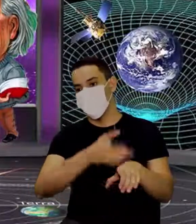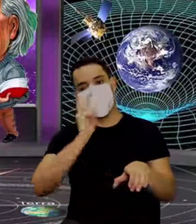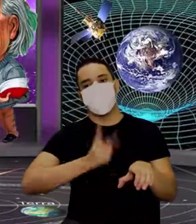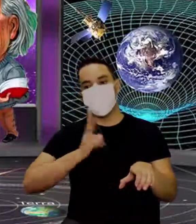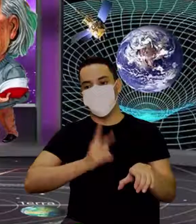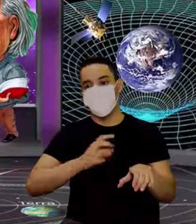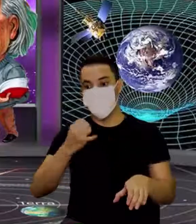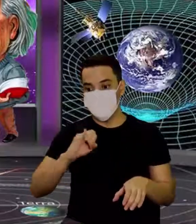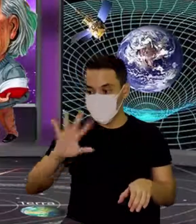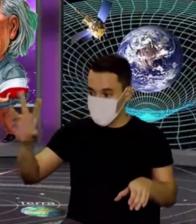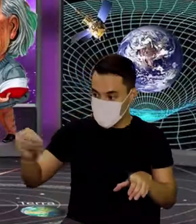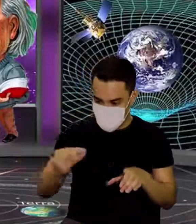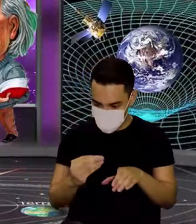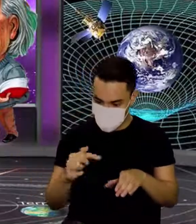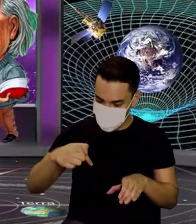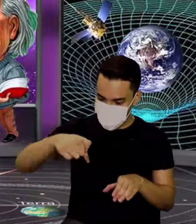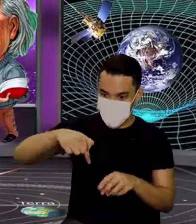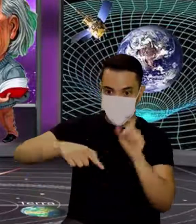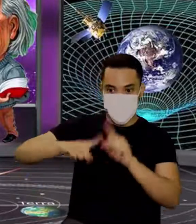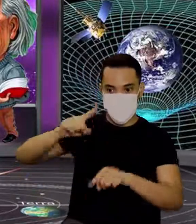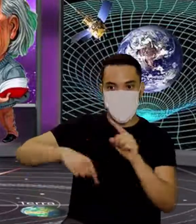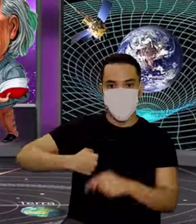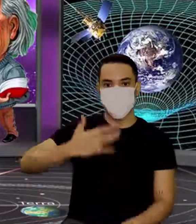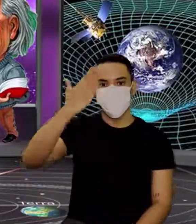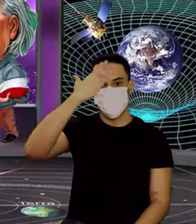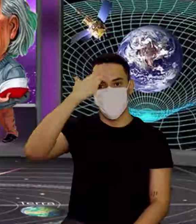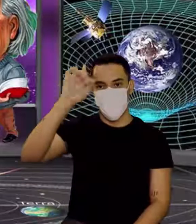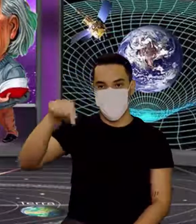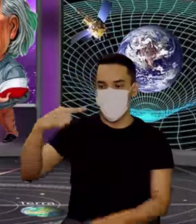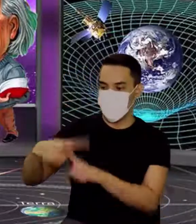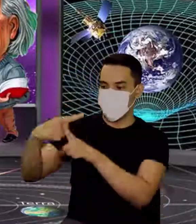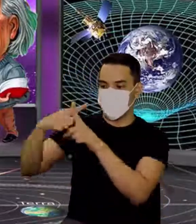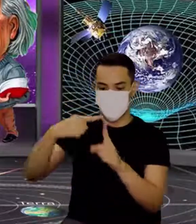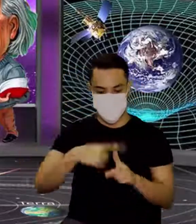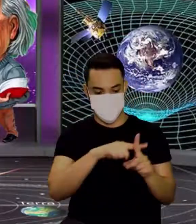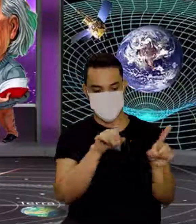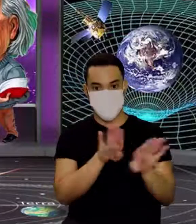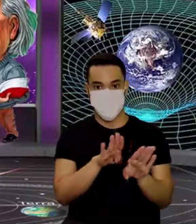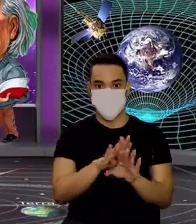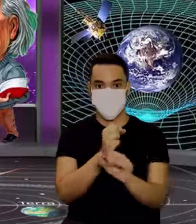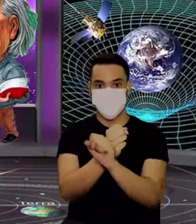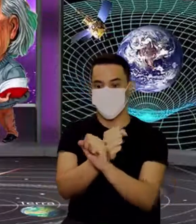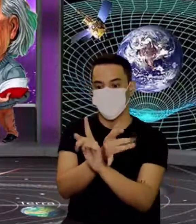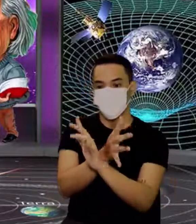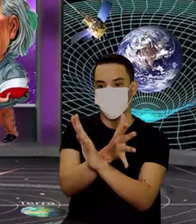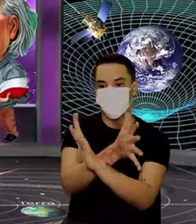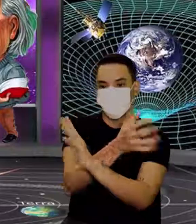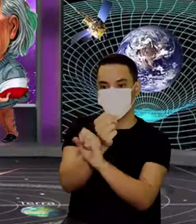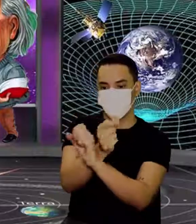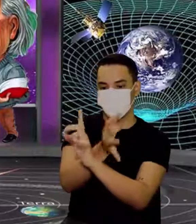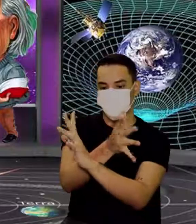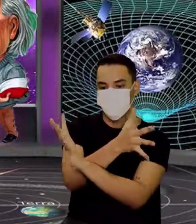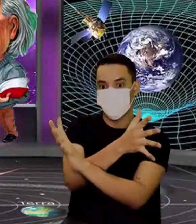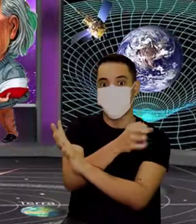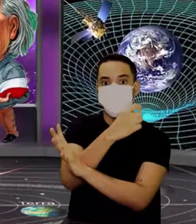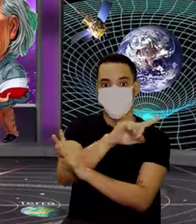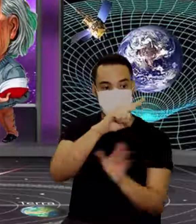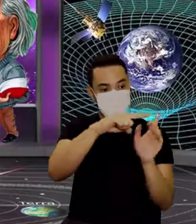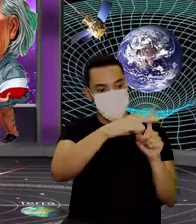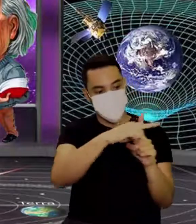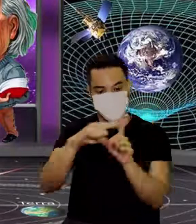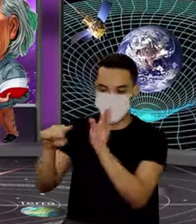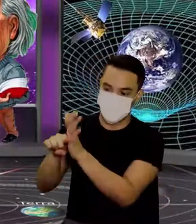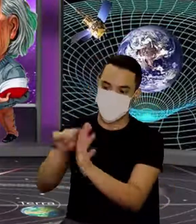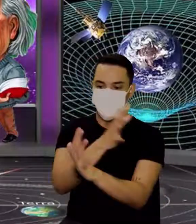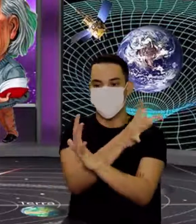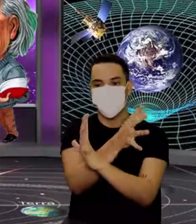faço? Se eu colocar uma carga, eu vou saber se aqui é positiva e ela é positiva, repele, empurra, né? Se ela é positiva e essa é negativa,